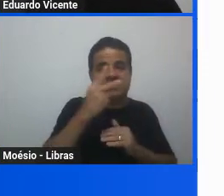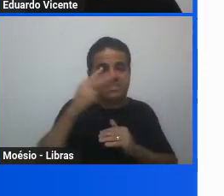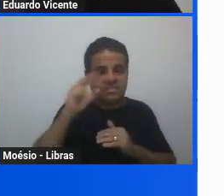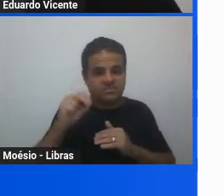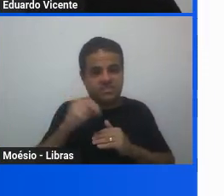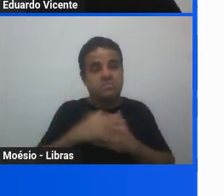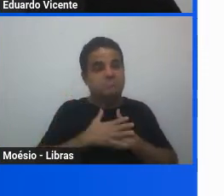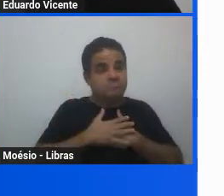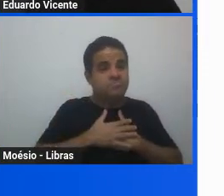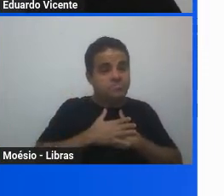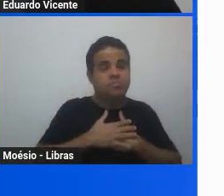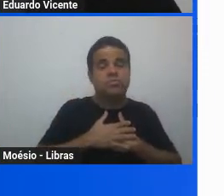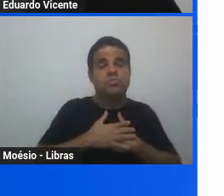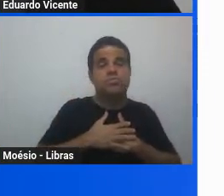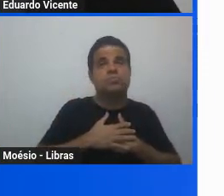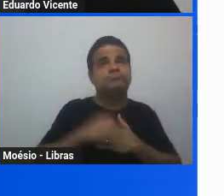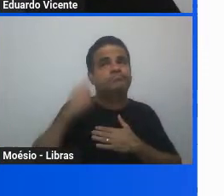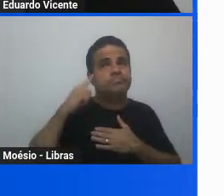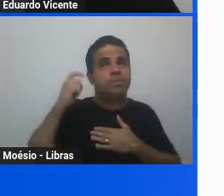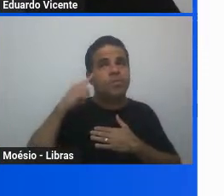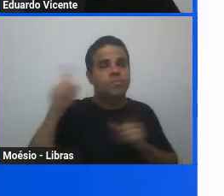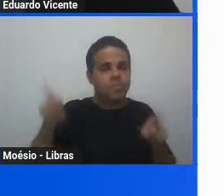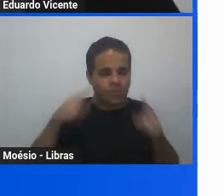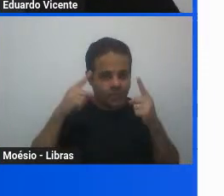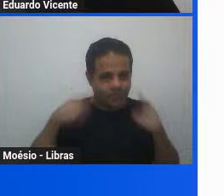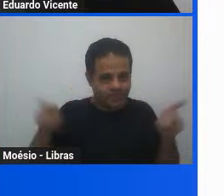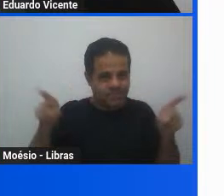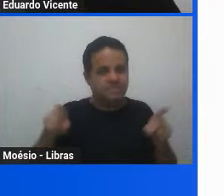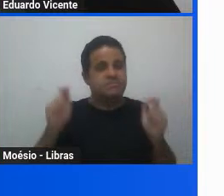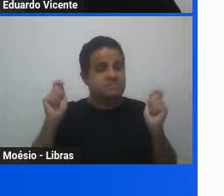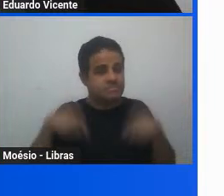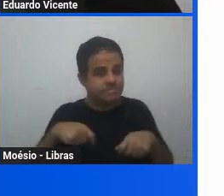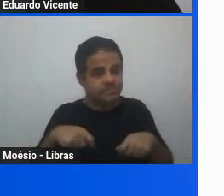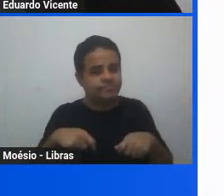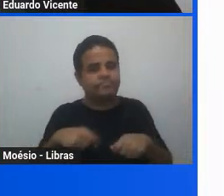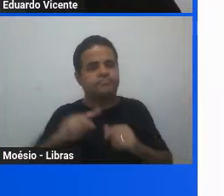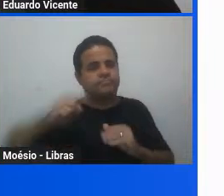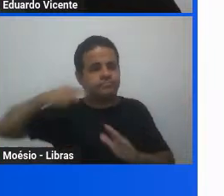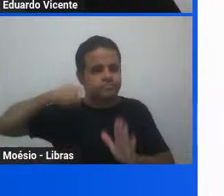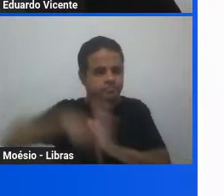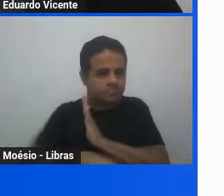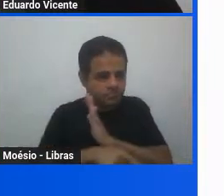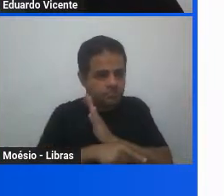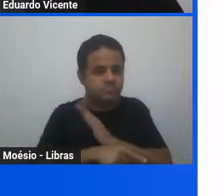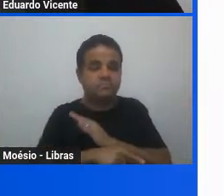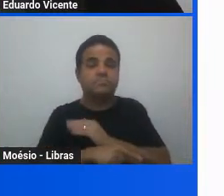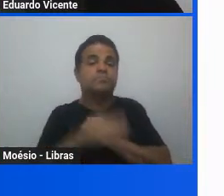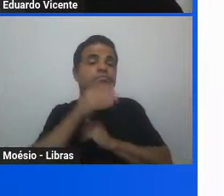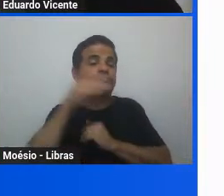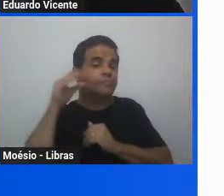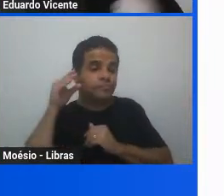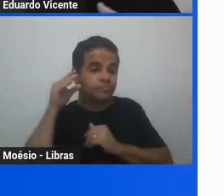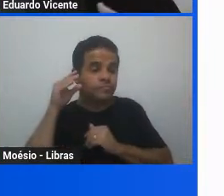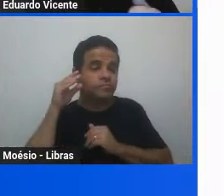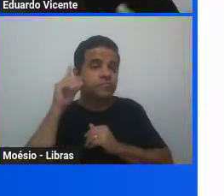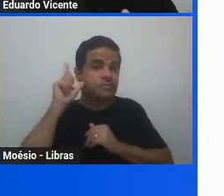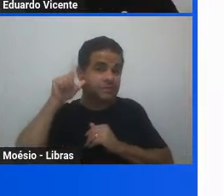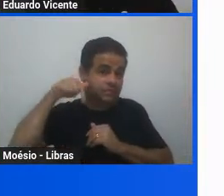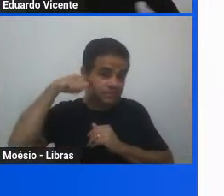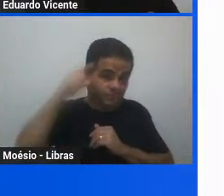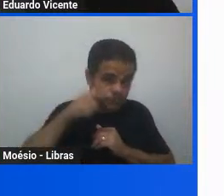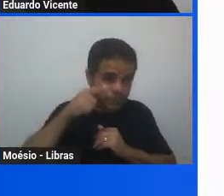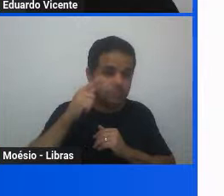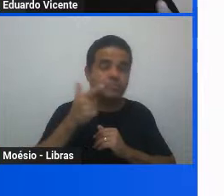da música Baby Shark. A profundidade no adulto, quando eu comprimir, e